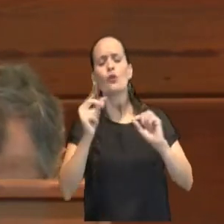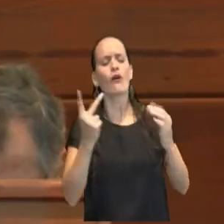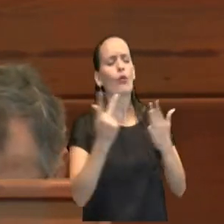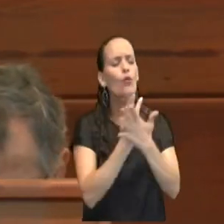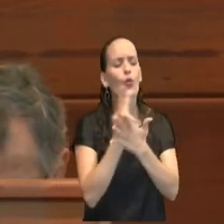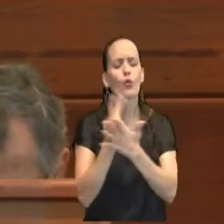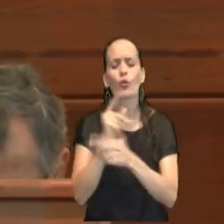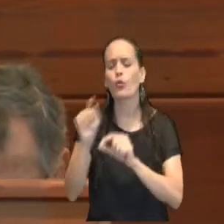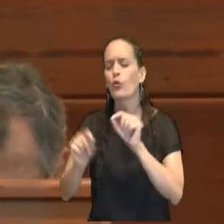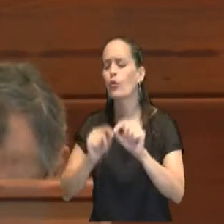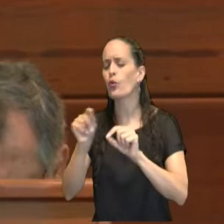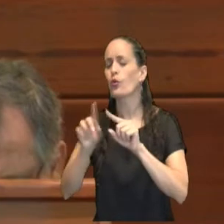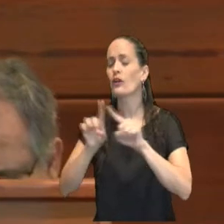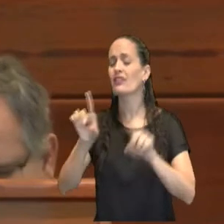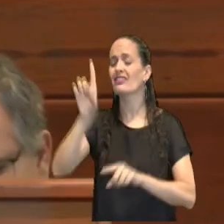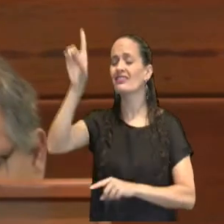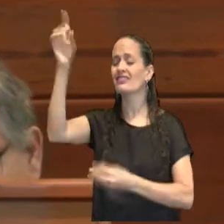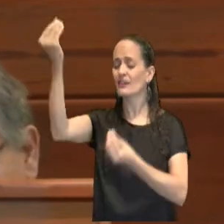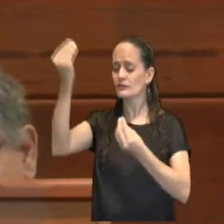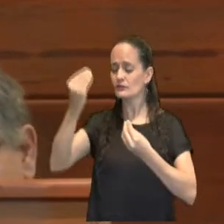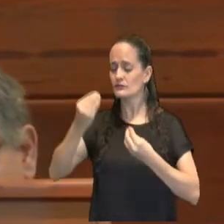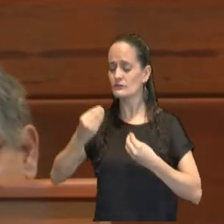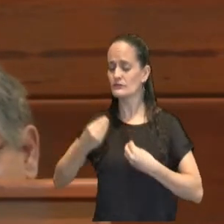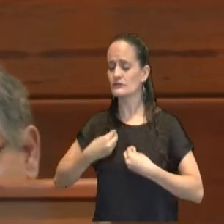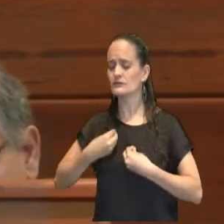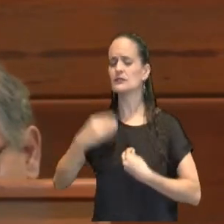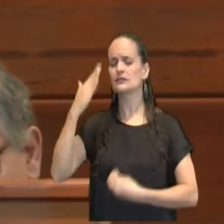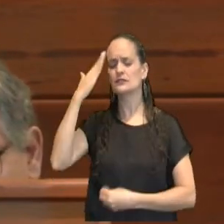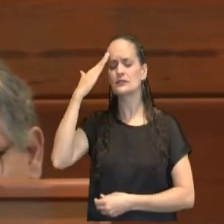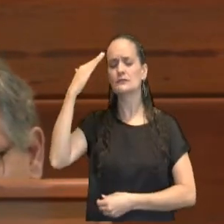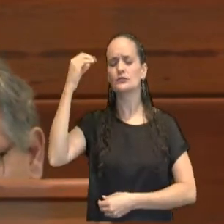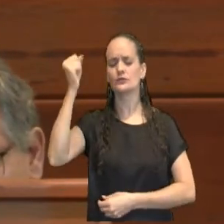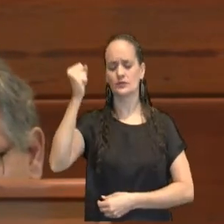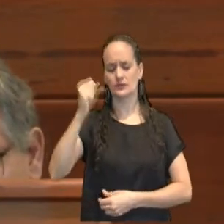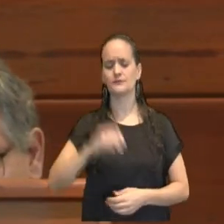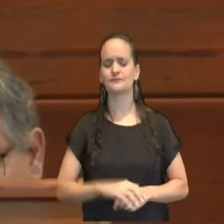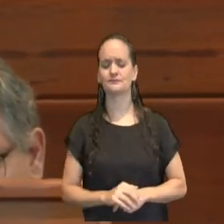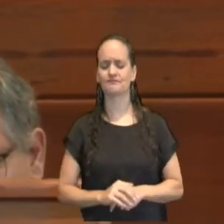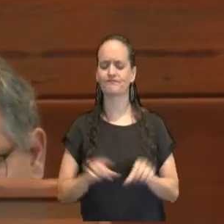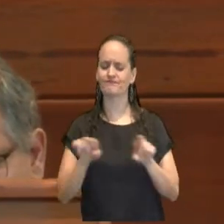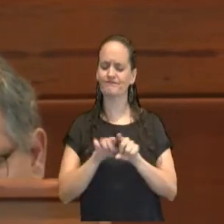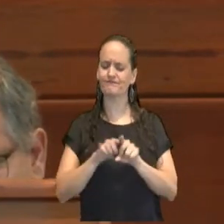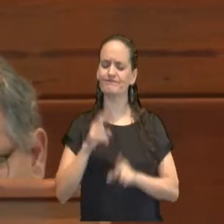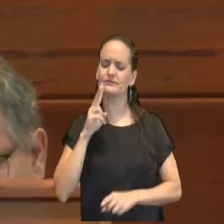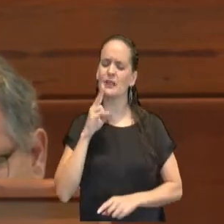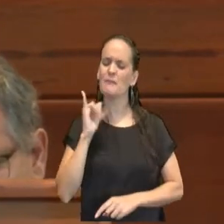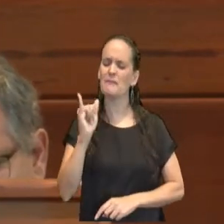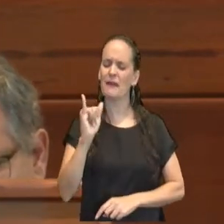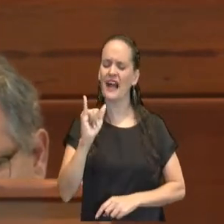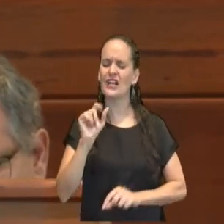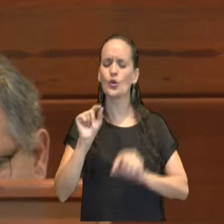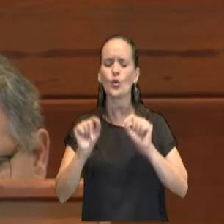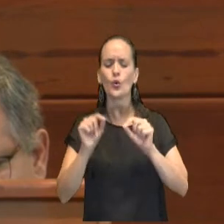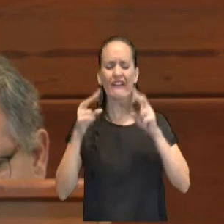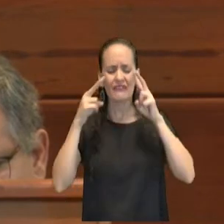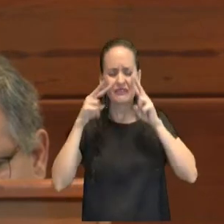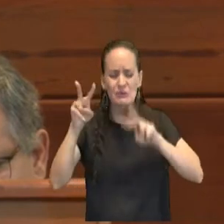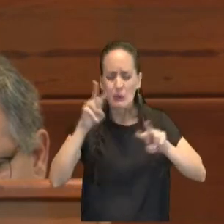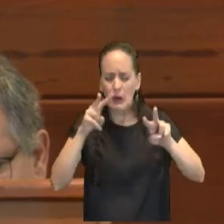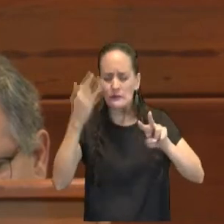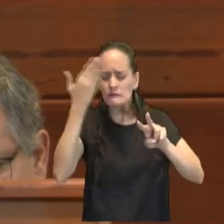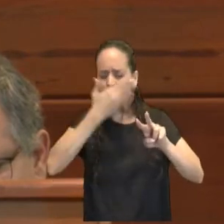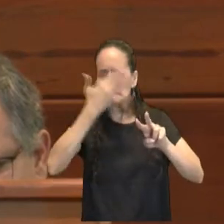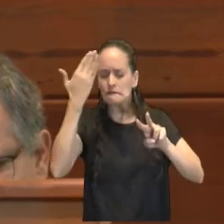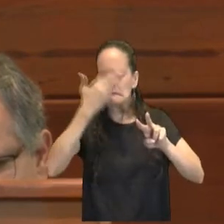O Senhor nos concede a sabedoria que vem do alto. Pai, que o Senhor possa tirar as escamas que cegam aqueles que